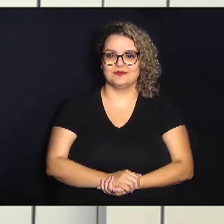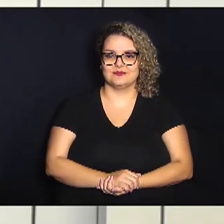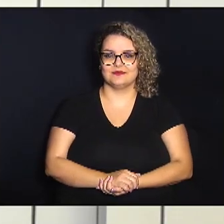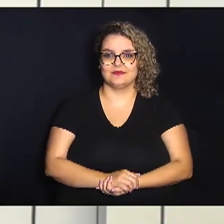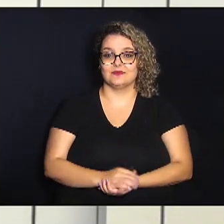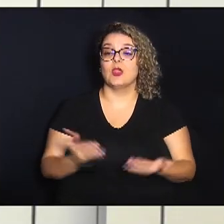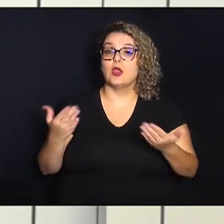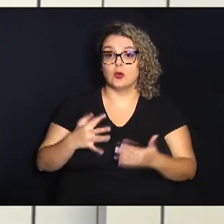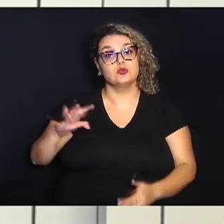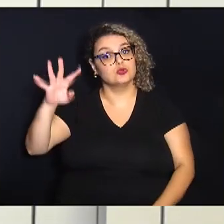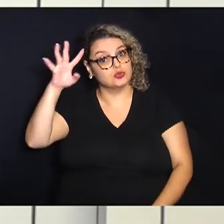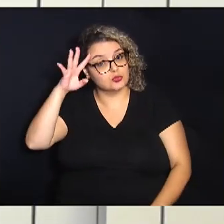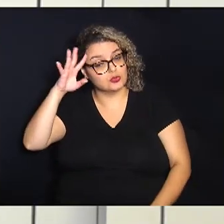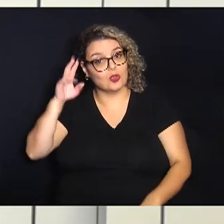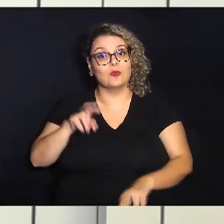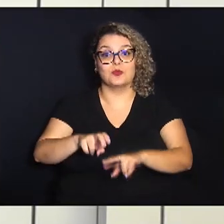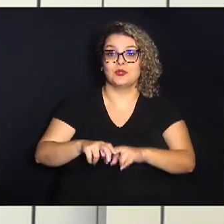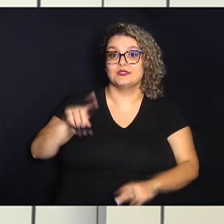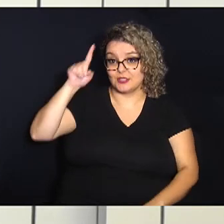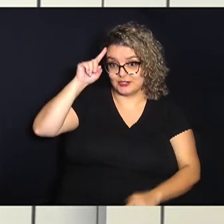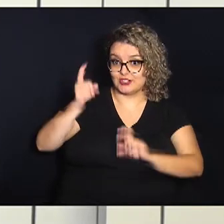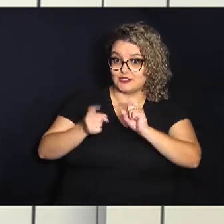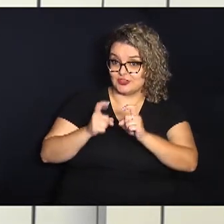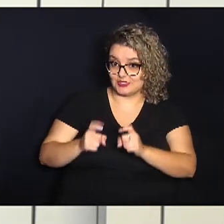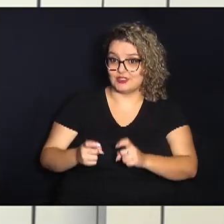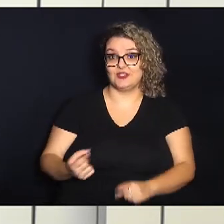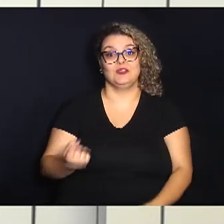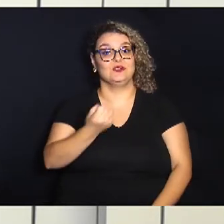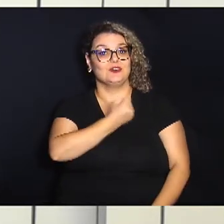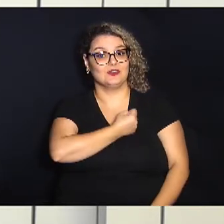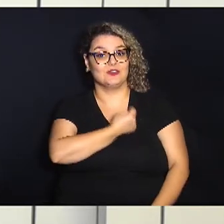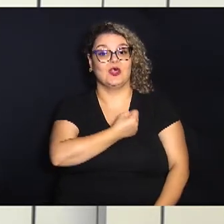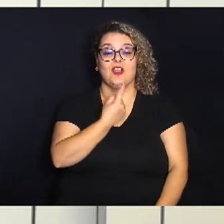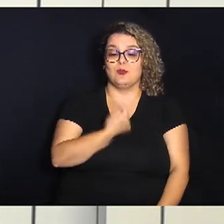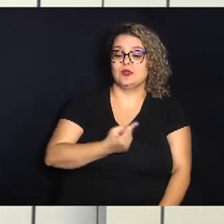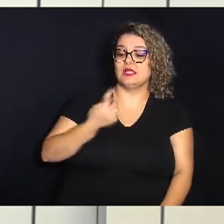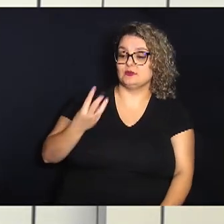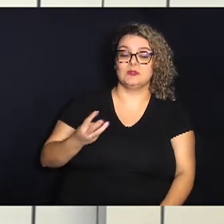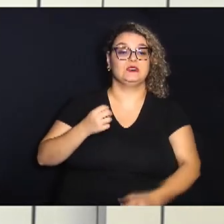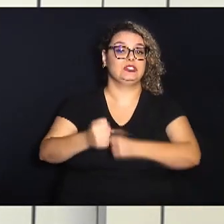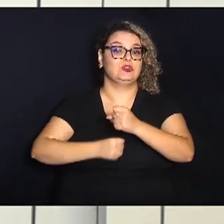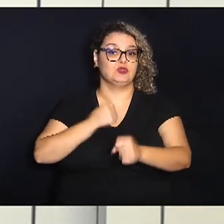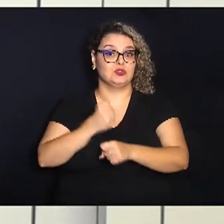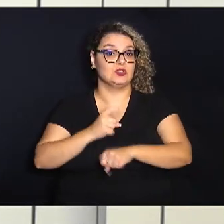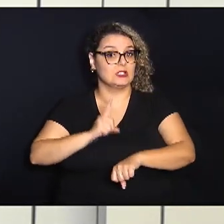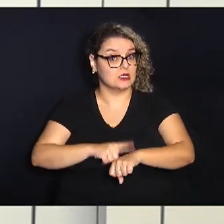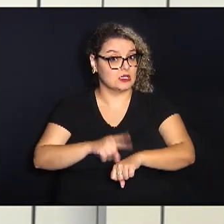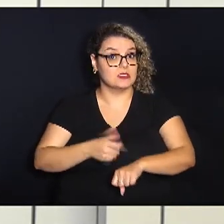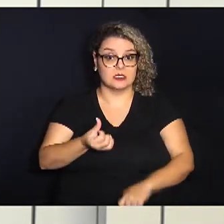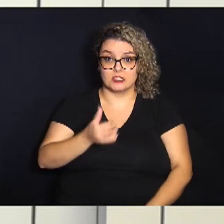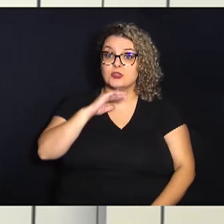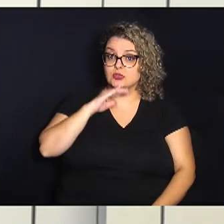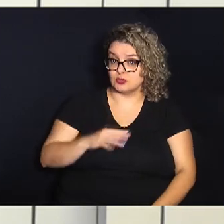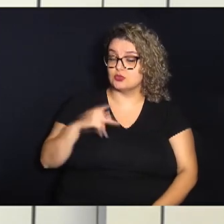Hoje é quarta-feira, portanto é dia de reunião ordinária, a 13ª do ano. A partir das 6 horas da tarde,